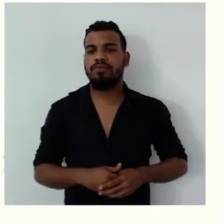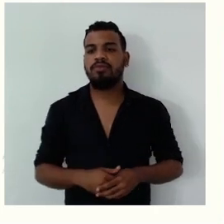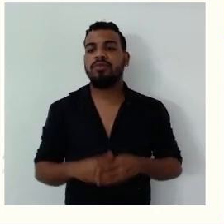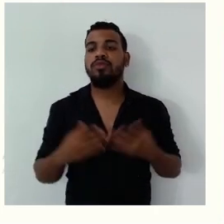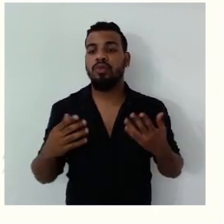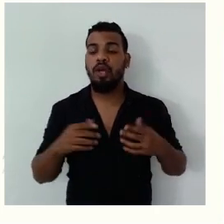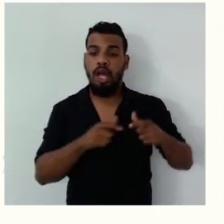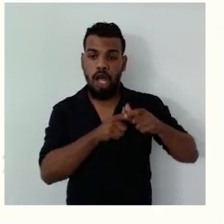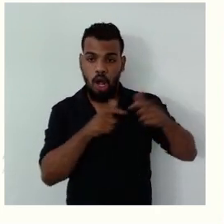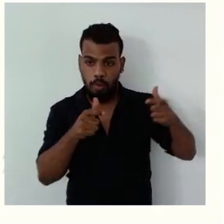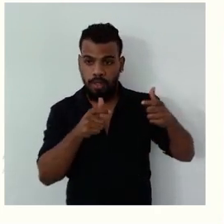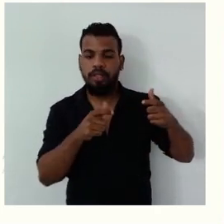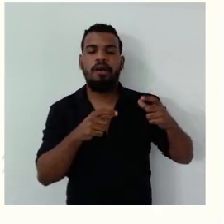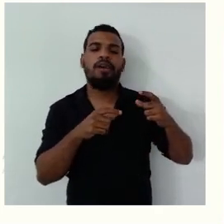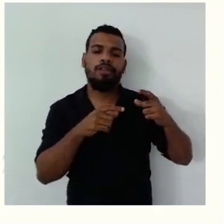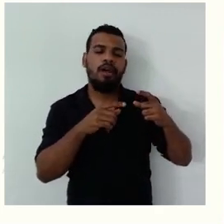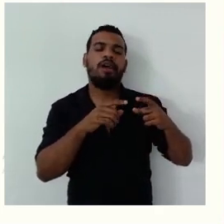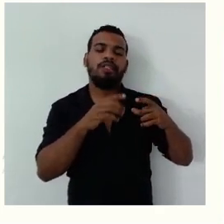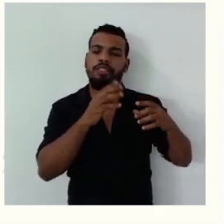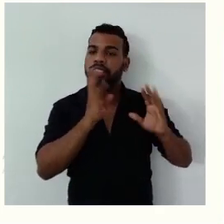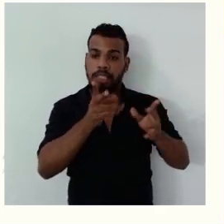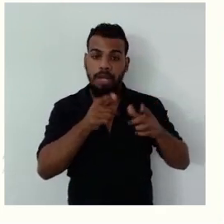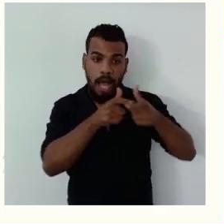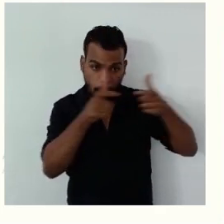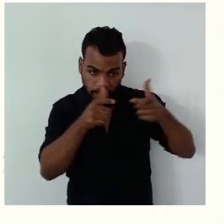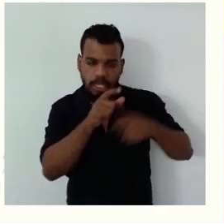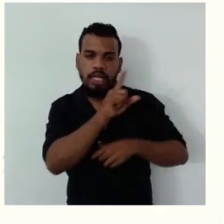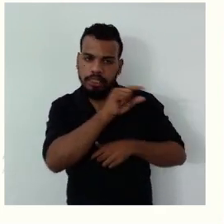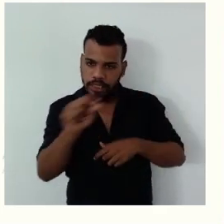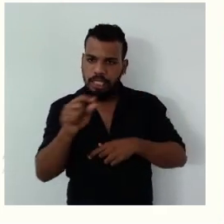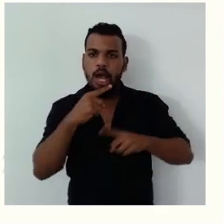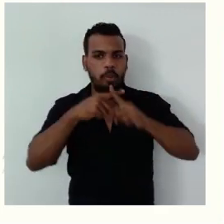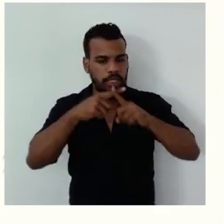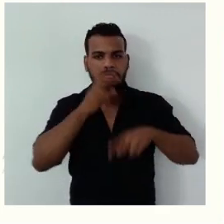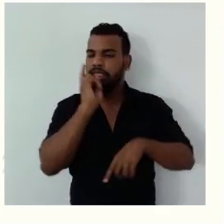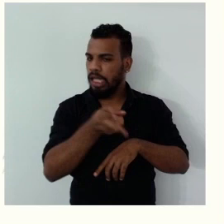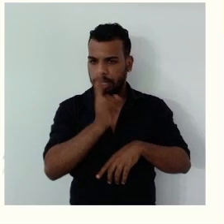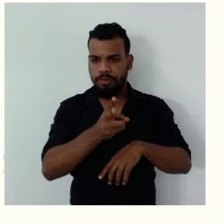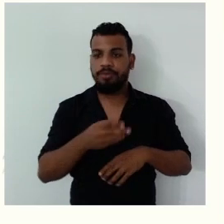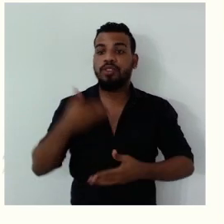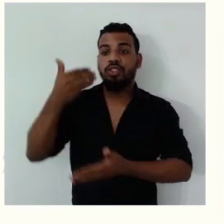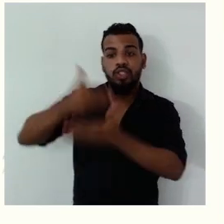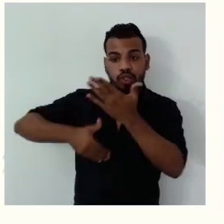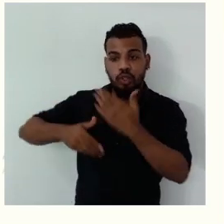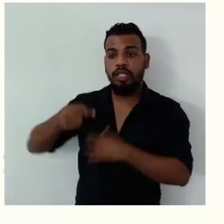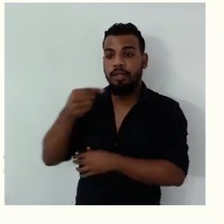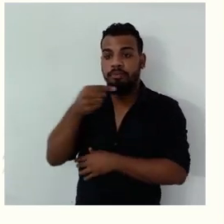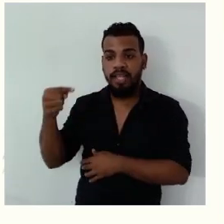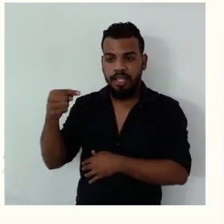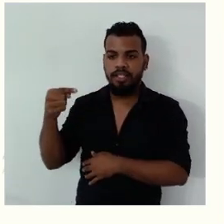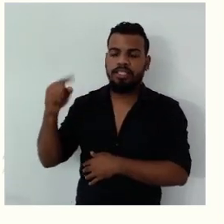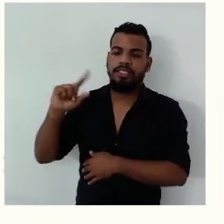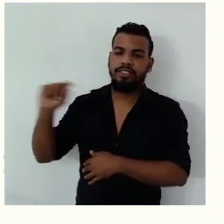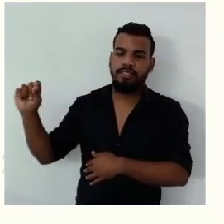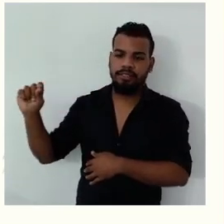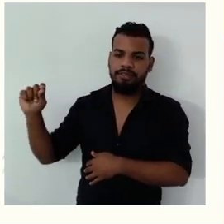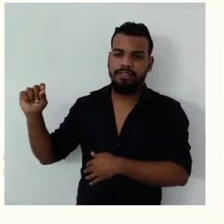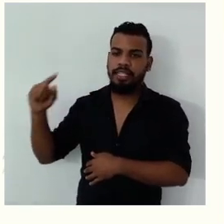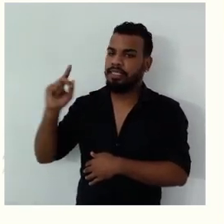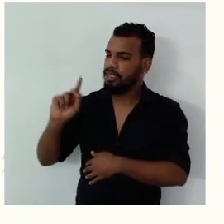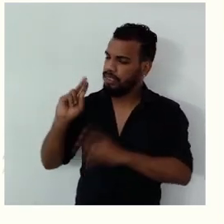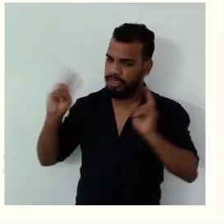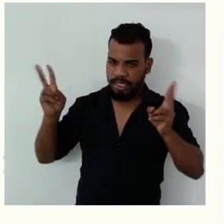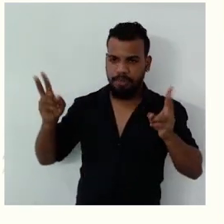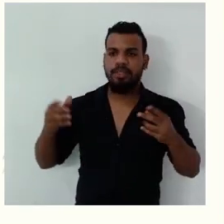100. Então, 100% mais 17% e o desconto 100% menos